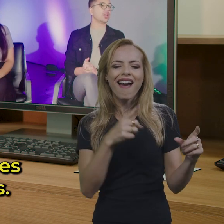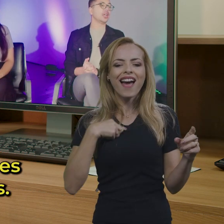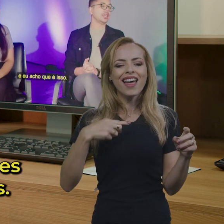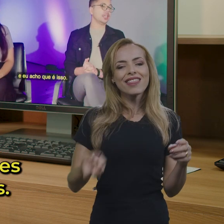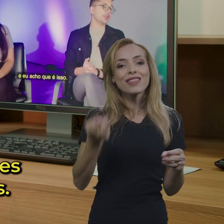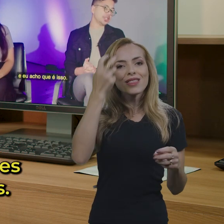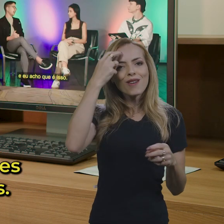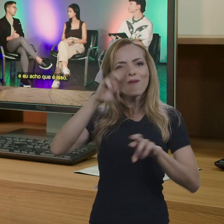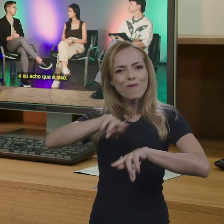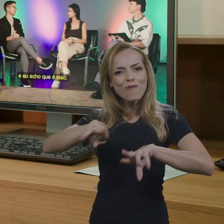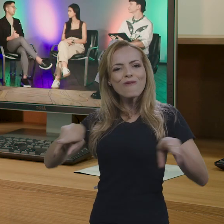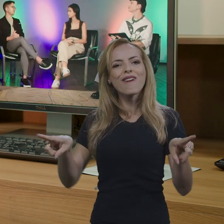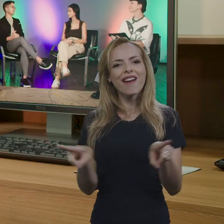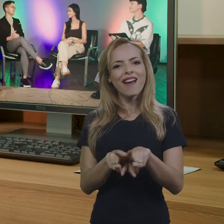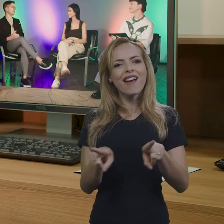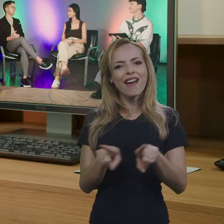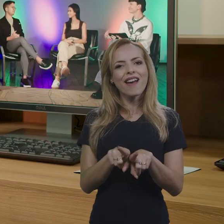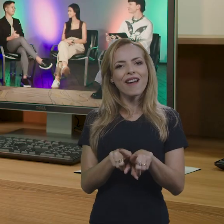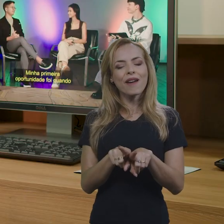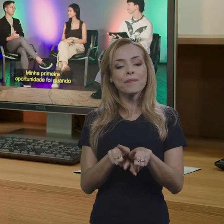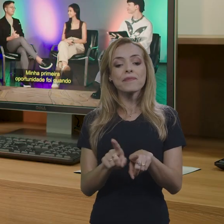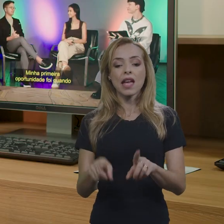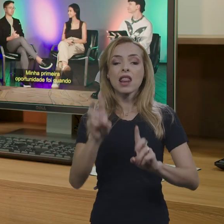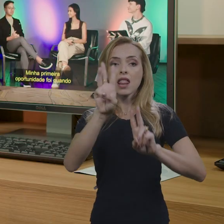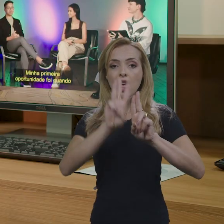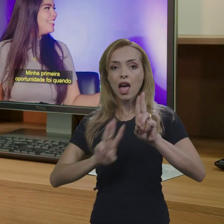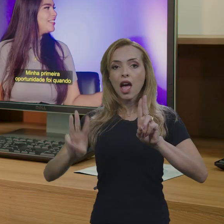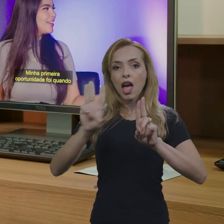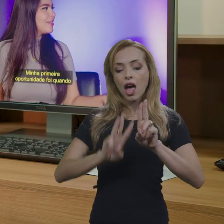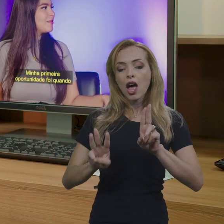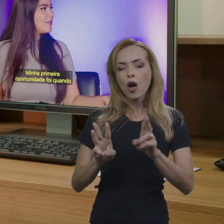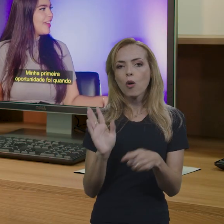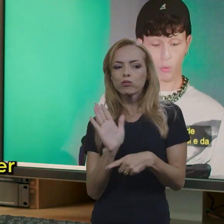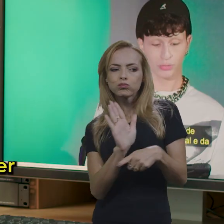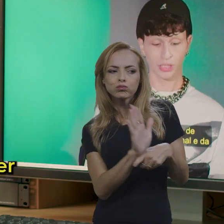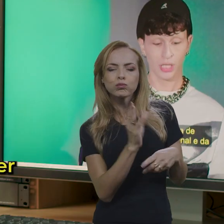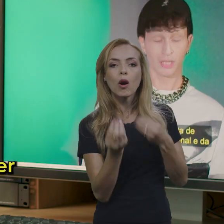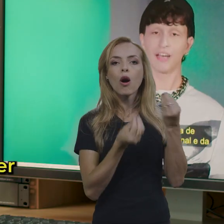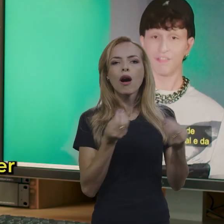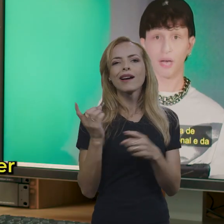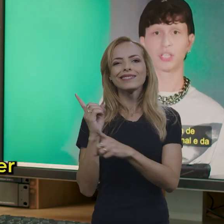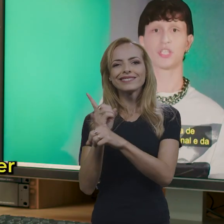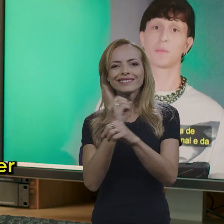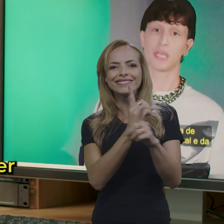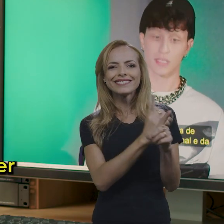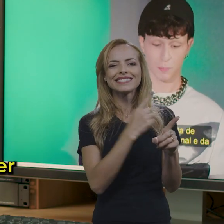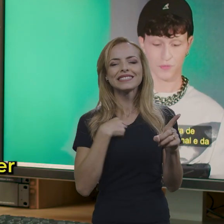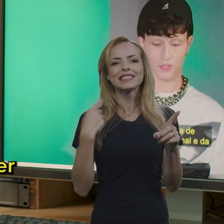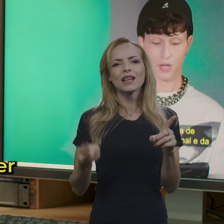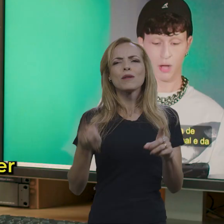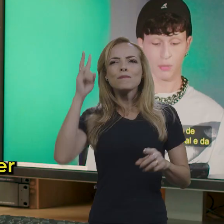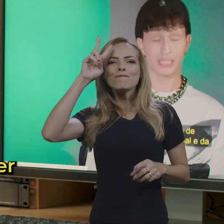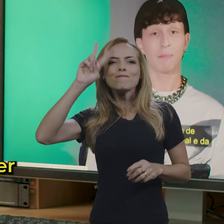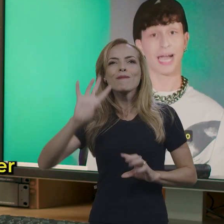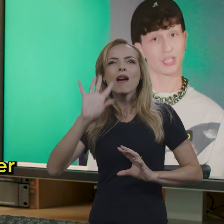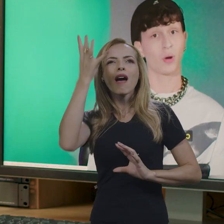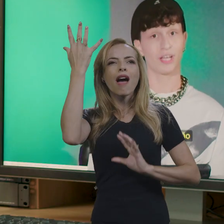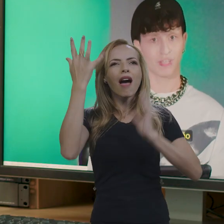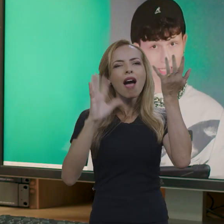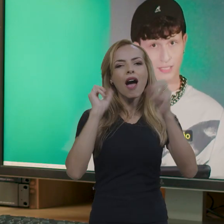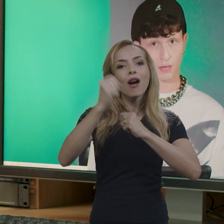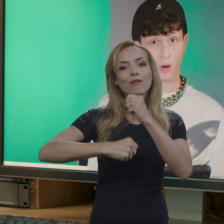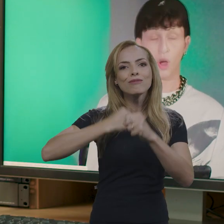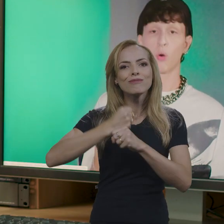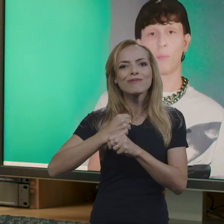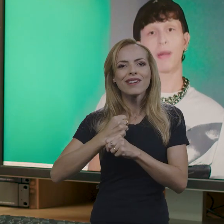também de diferentes culturas. A própria Católica ajudou a fomentar esses encontros. Aproveitando a deixa, vamos rever alguns trechos que lembram